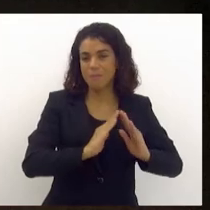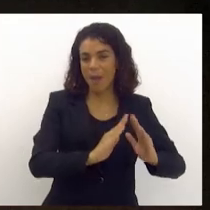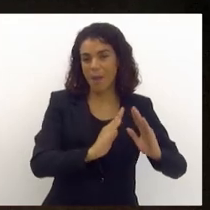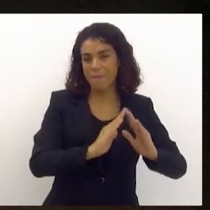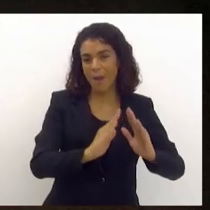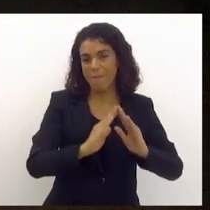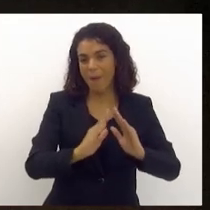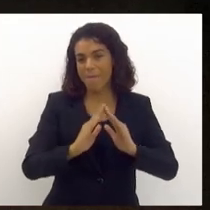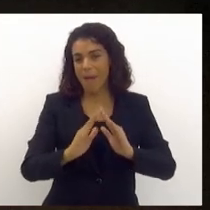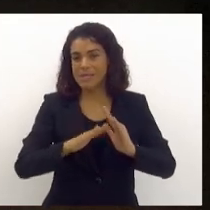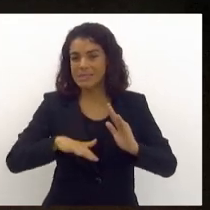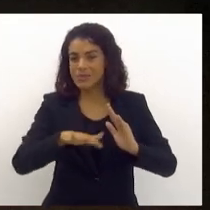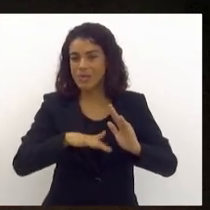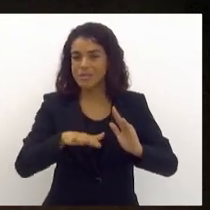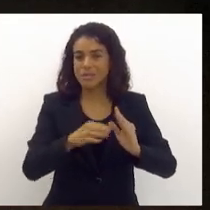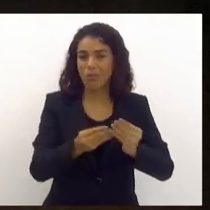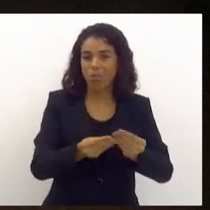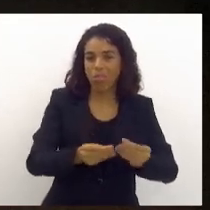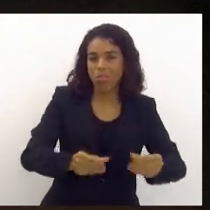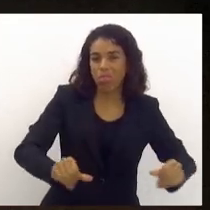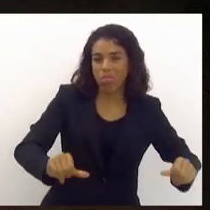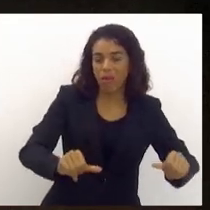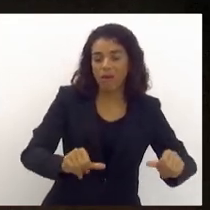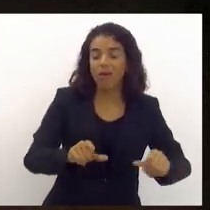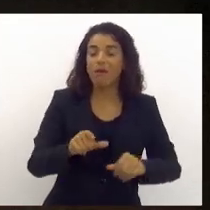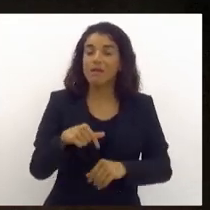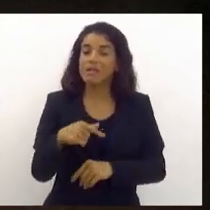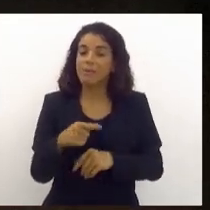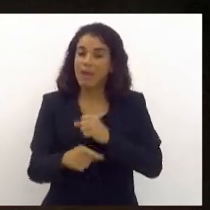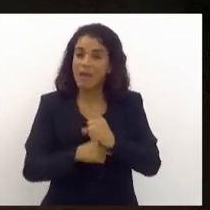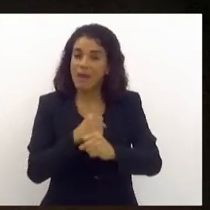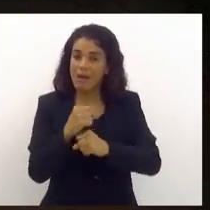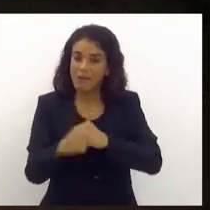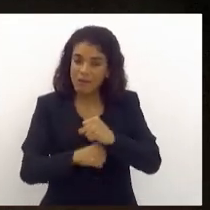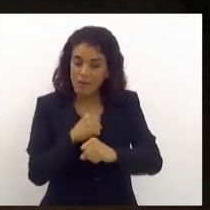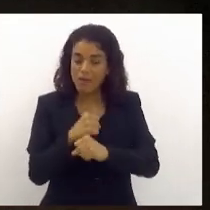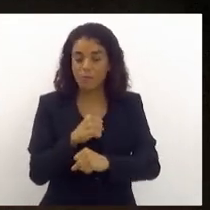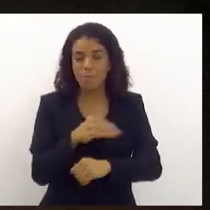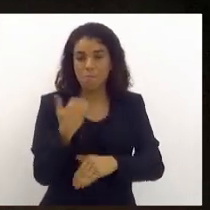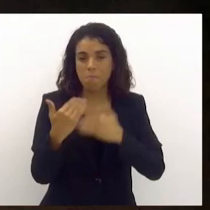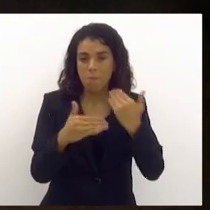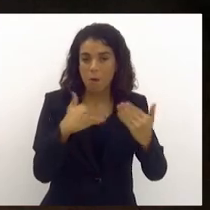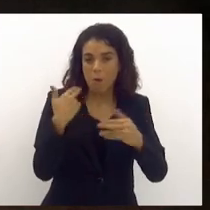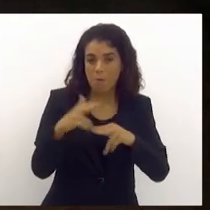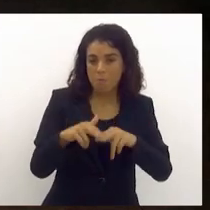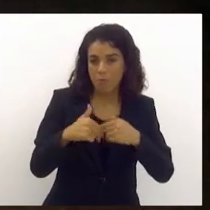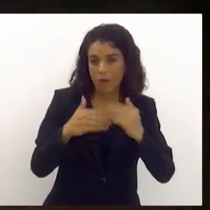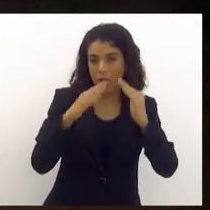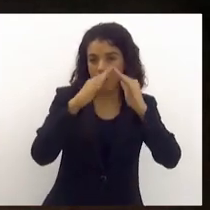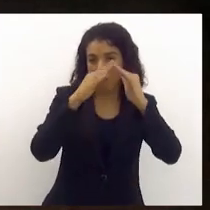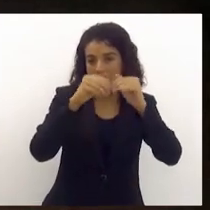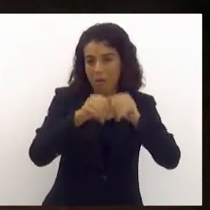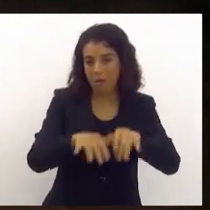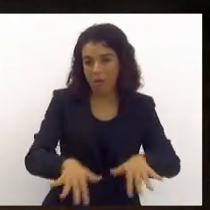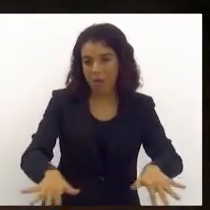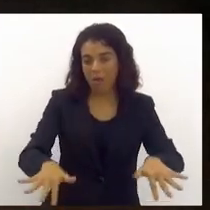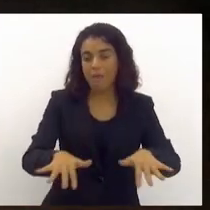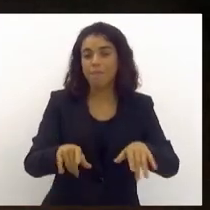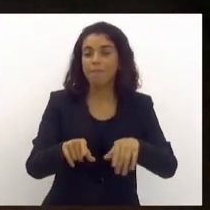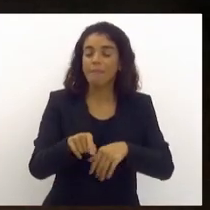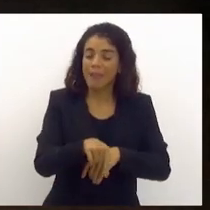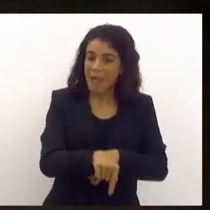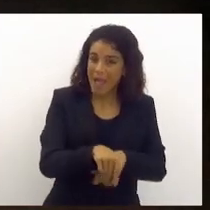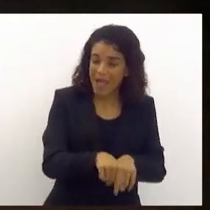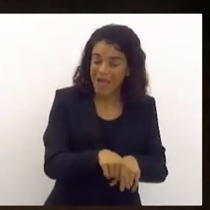situação precária do Brasil, e por isso é o Estado em que anualmente morre mais gente em decorrência das tragédias socioambientais,